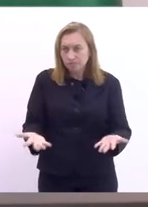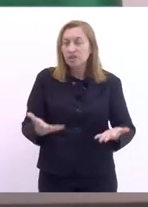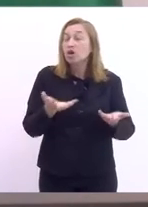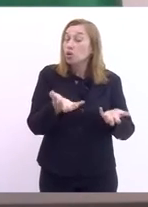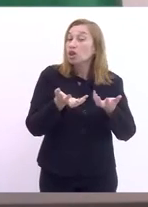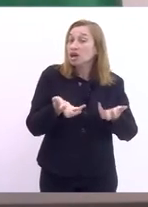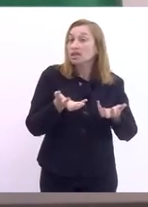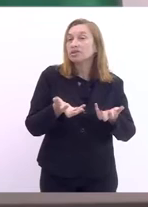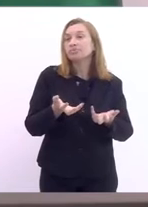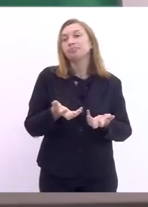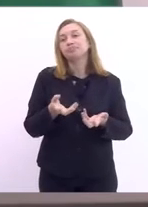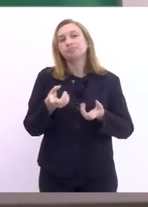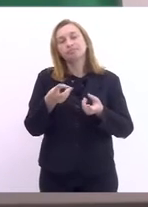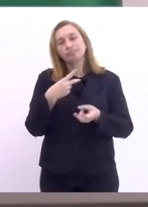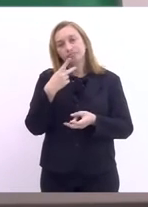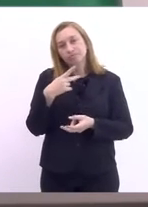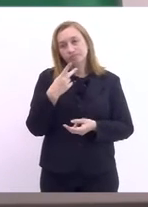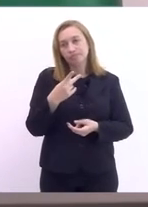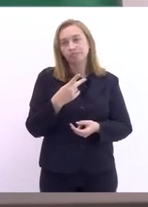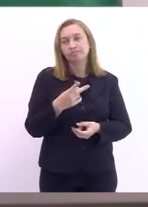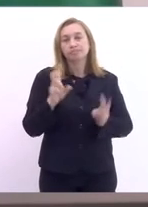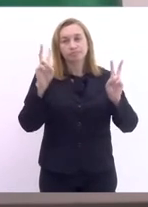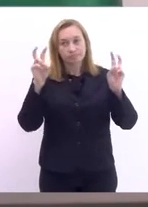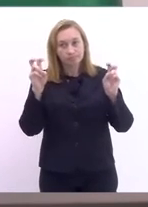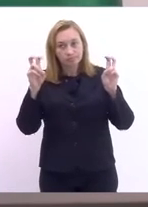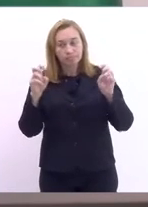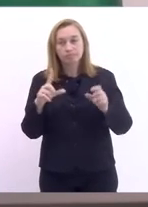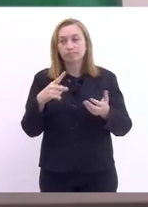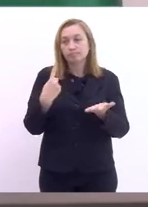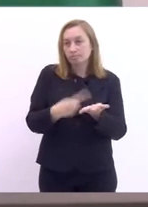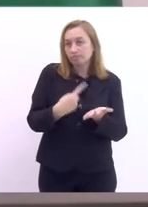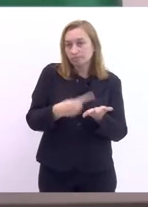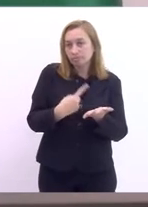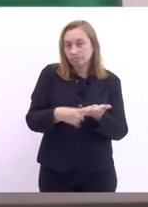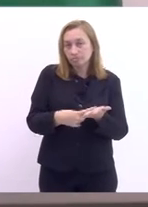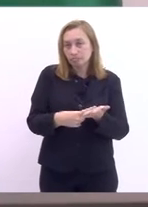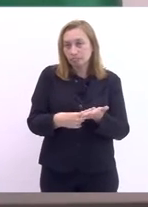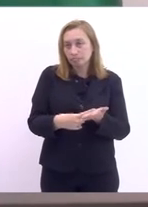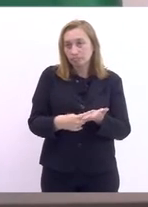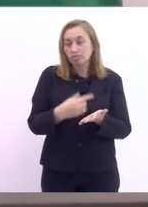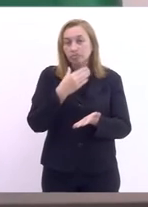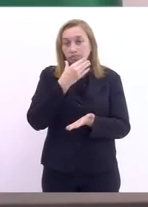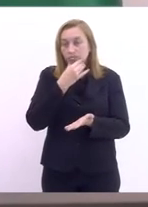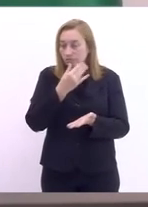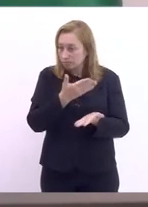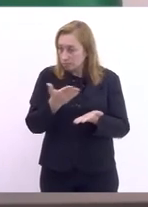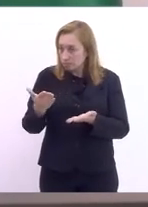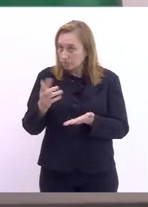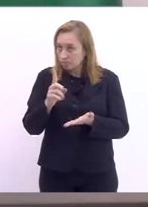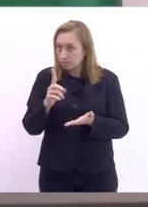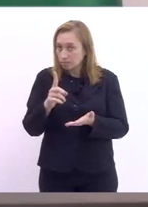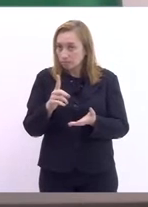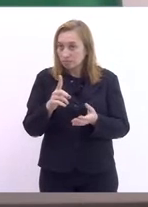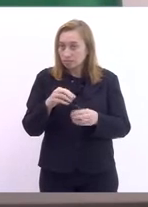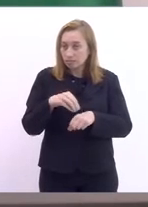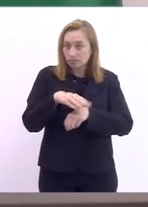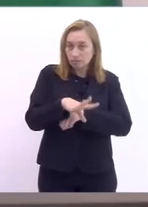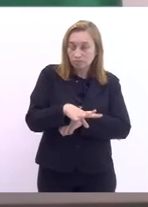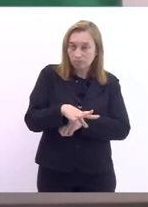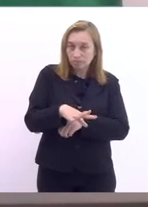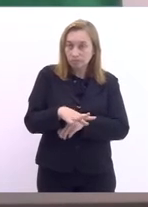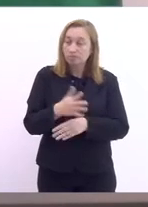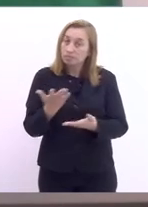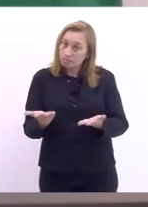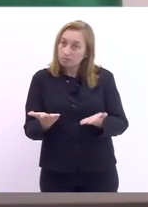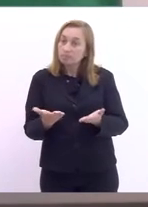queria fazer essa observação. A gente tem um acordo de cavalheiros de não fazer destaque na comissão,